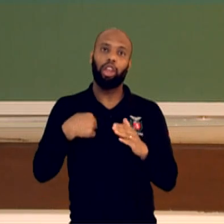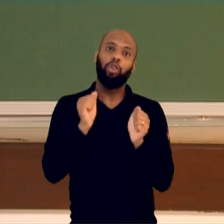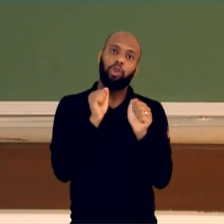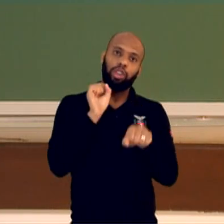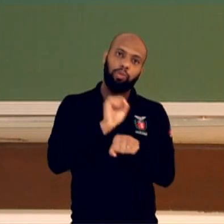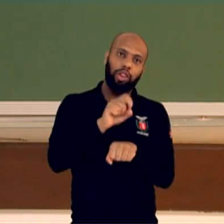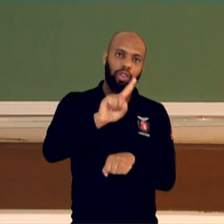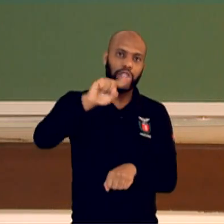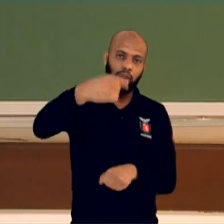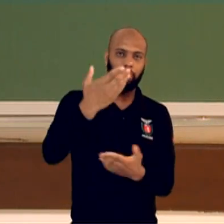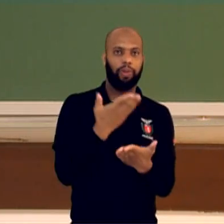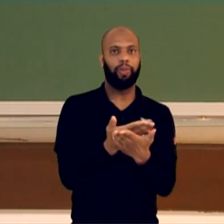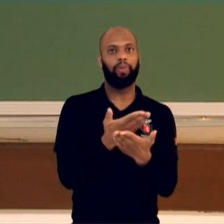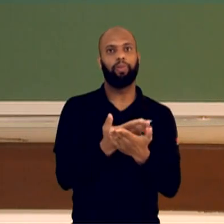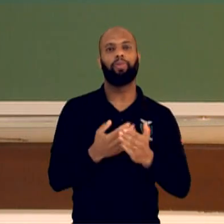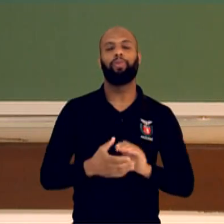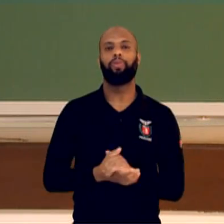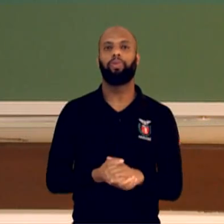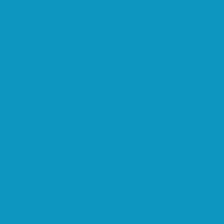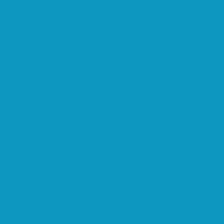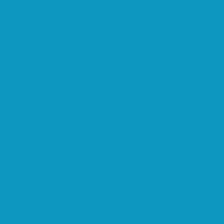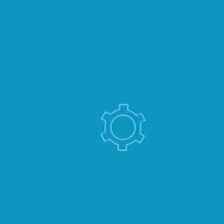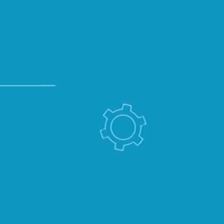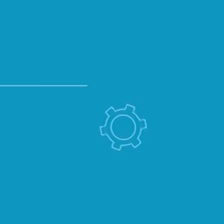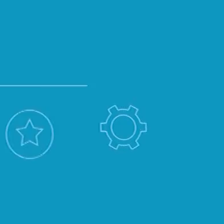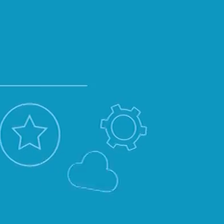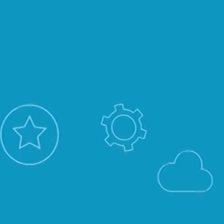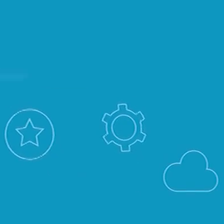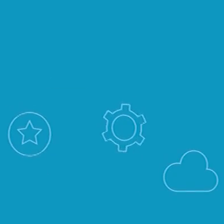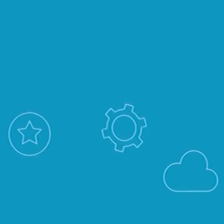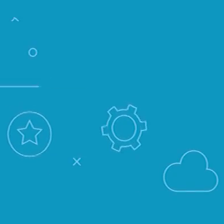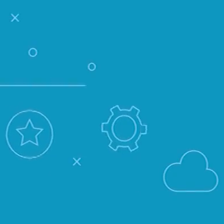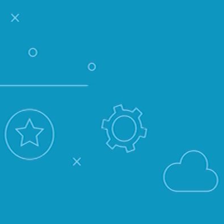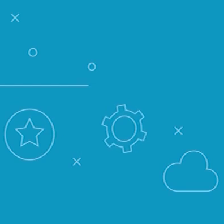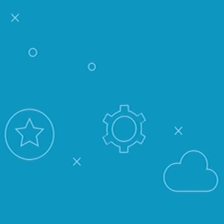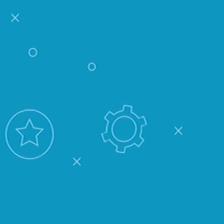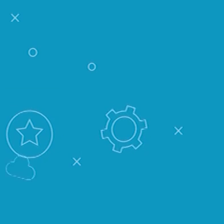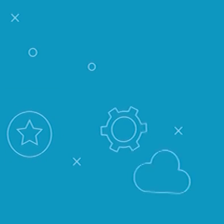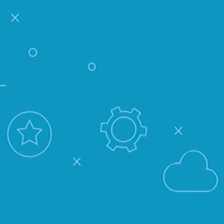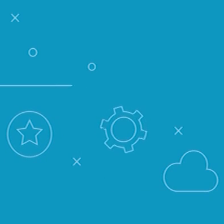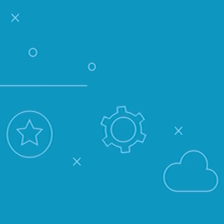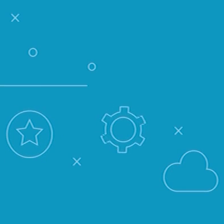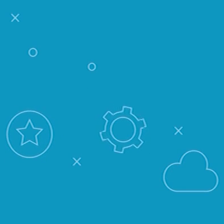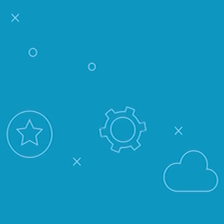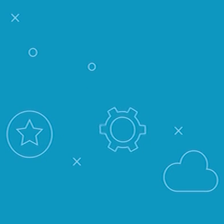vocês na próxima aula.